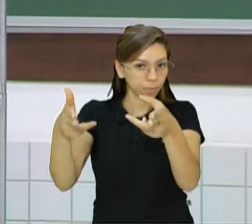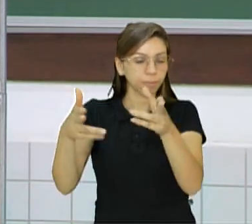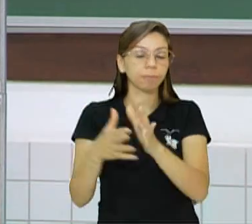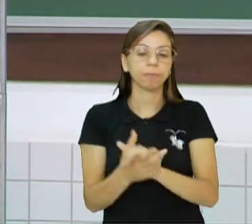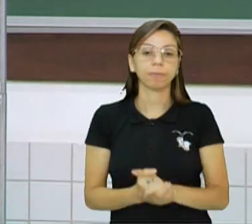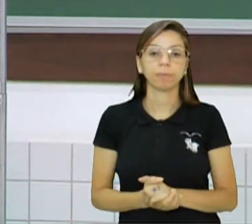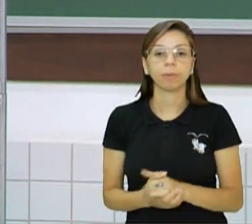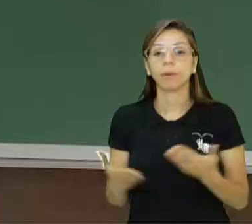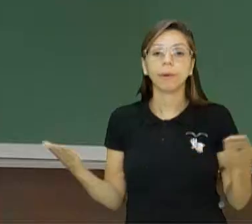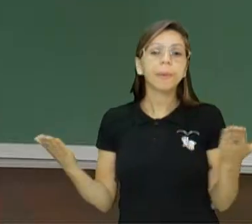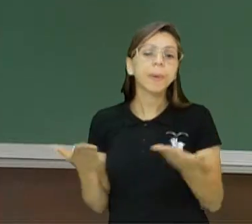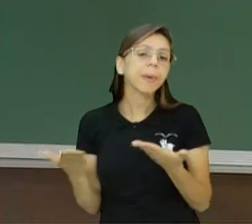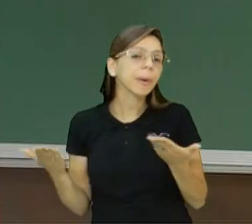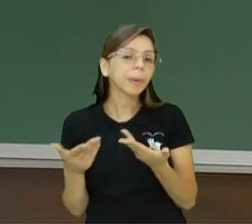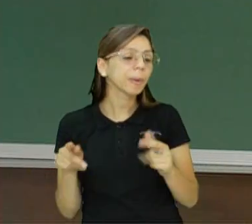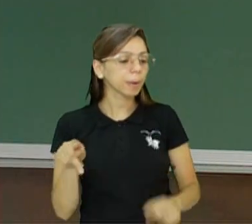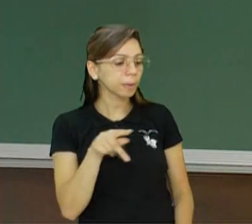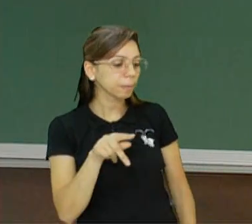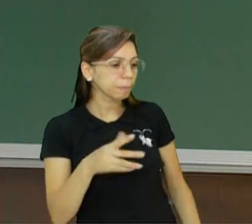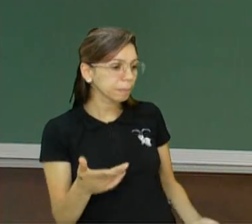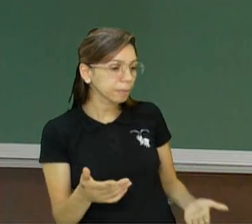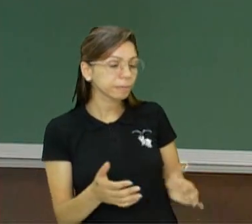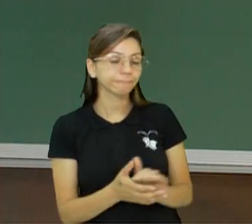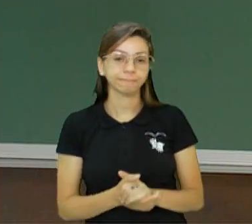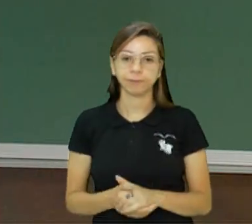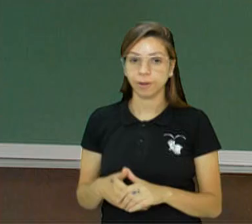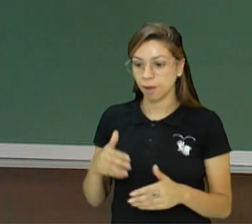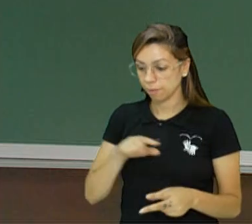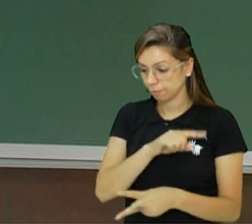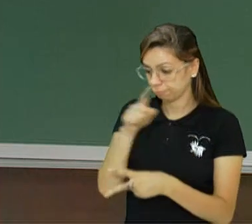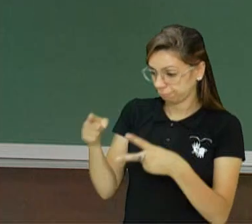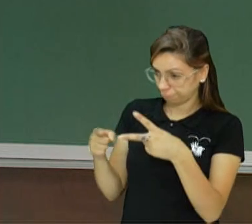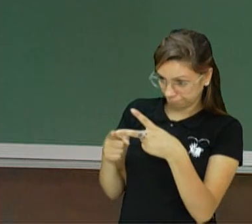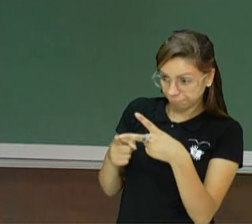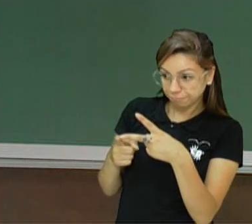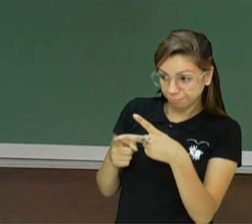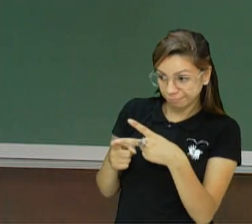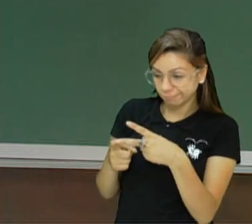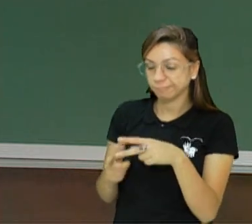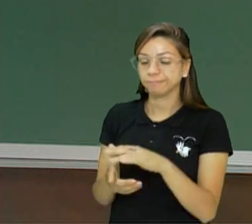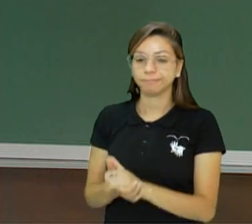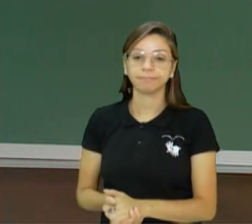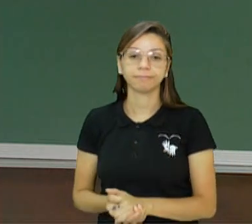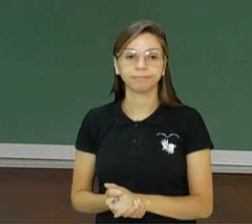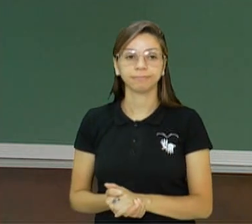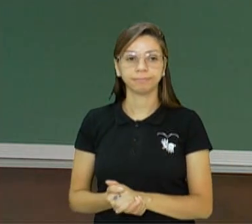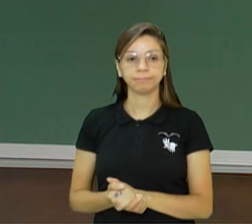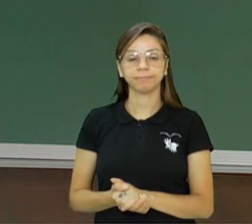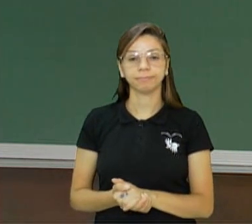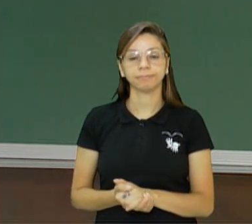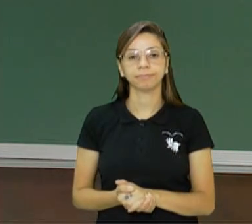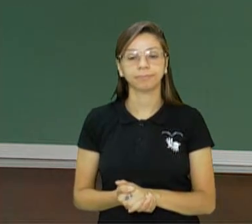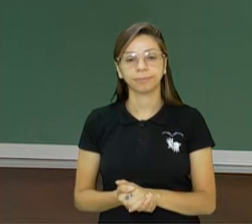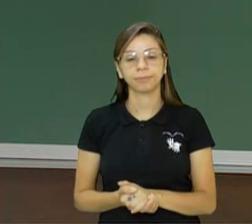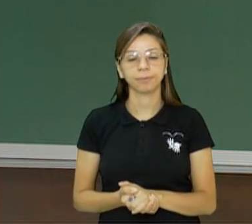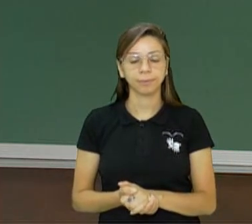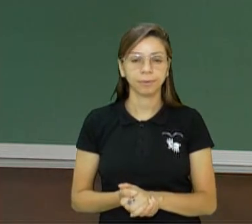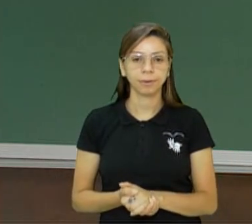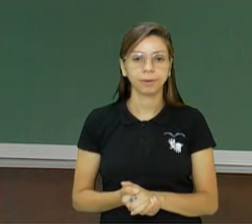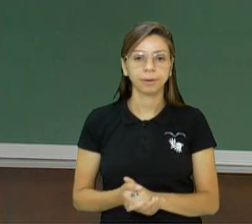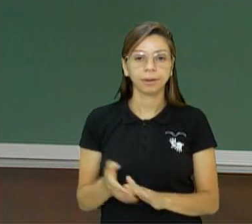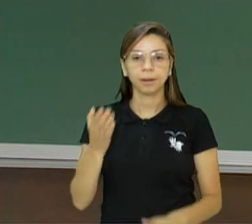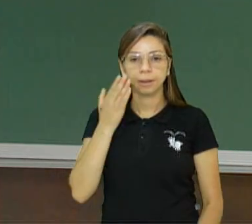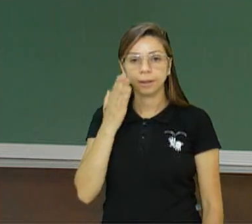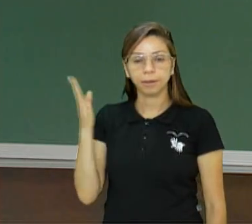E agora, prof, agora vamos para mais um passo, o passo 2. Na parte de cima das jujubas de um